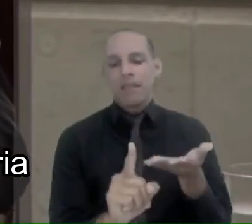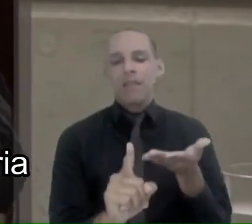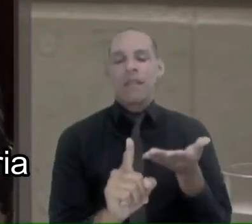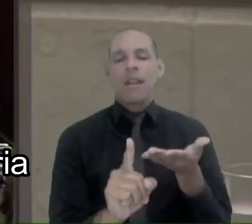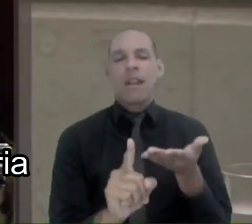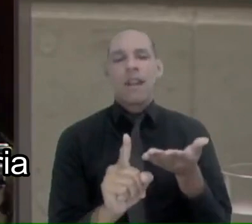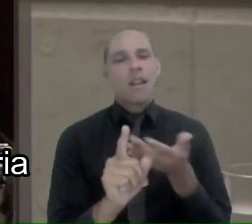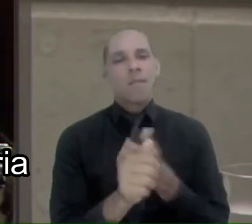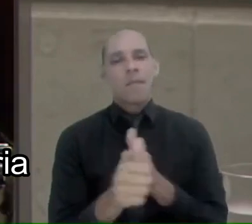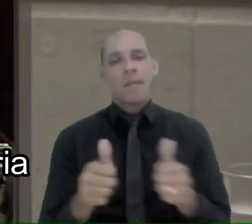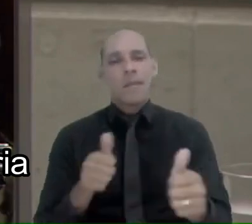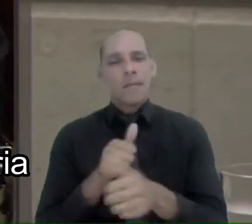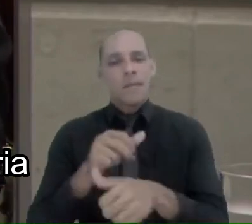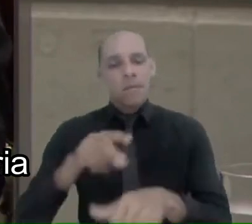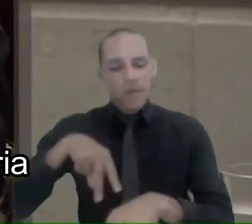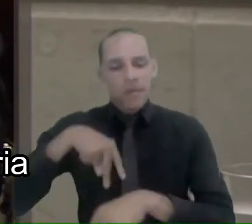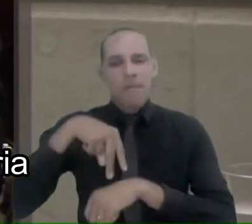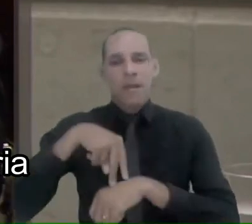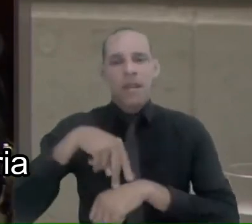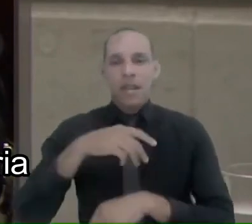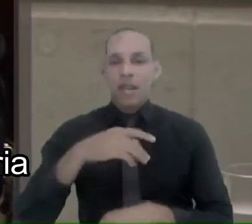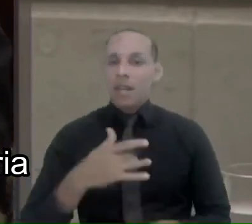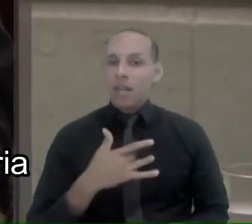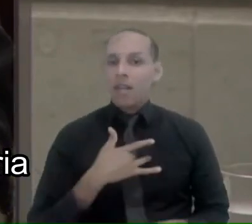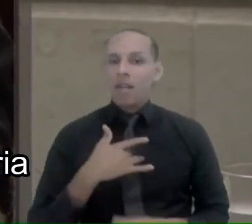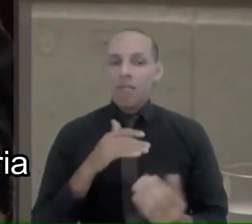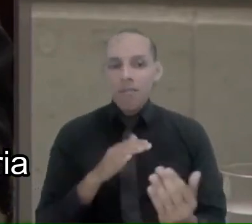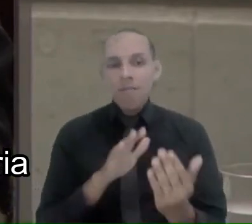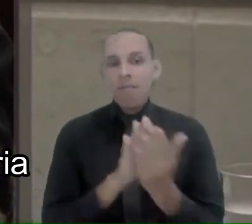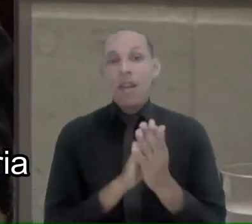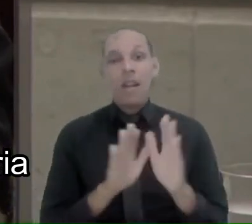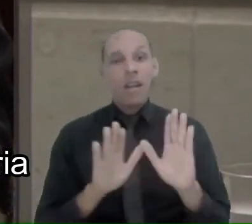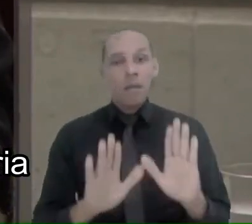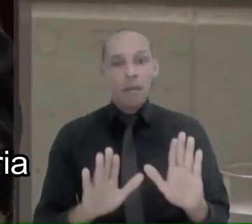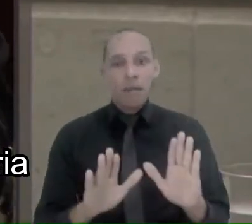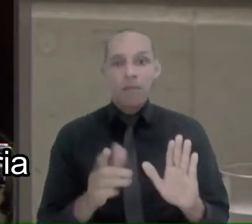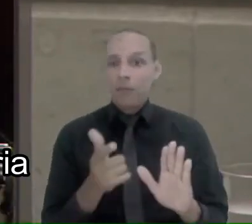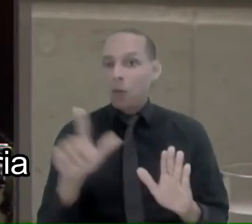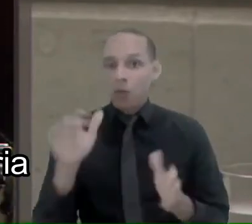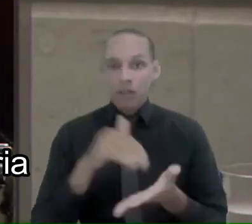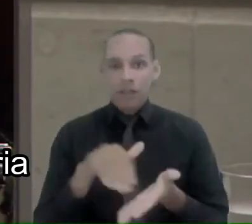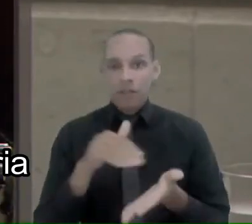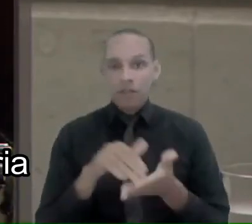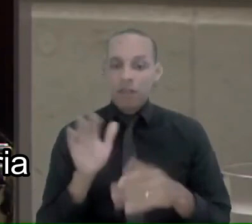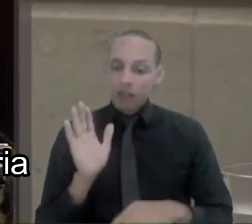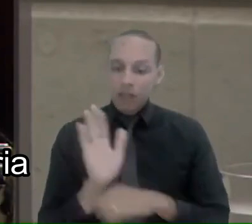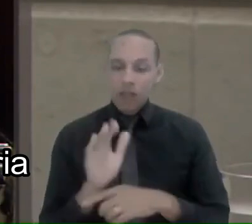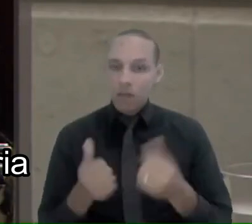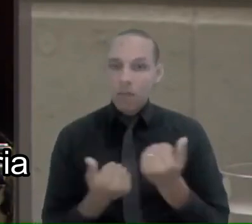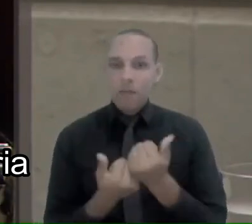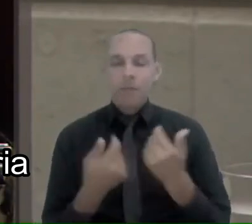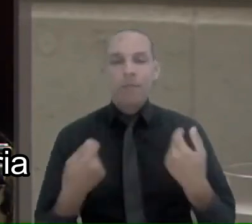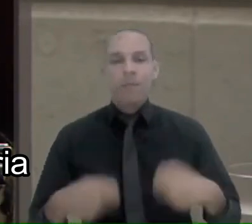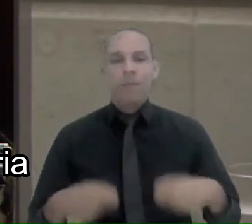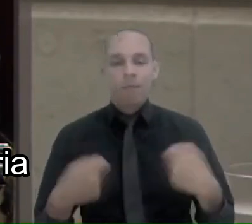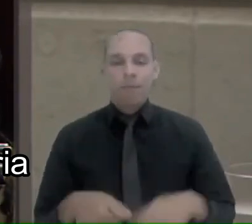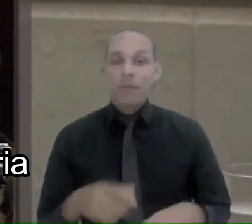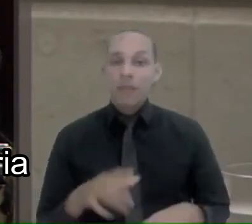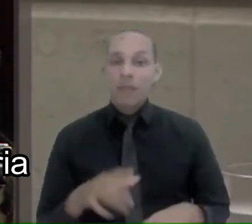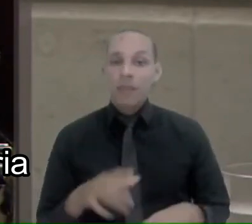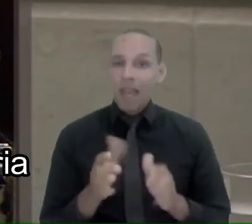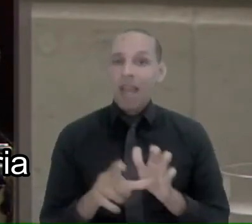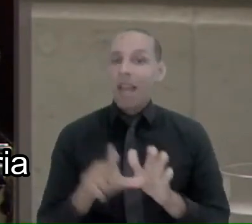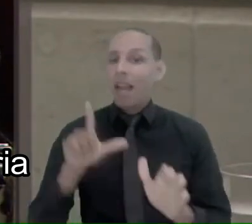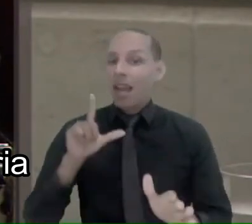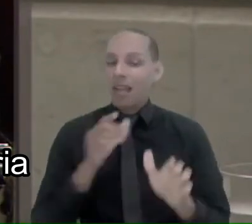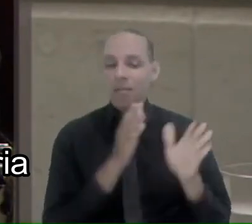protagonismo no enfrentamento da tuberculose, mas precisa do apoio das demais secretarias. Mas não conseguiríamos fazer isso sem primeiro organizar os